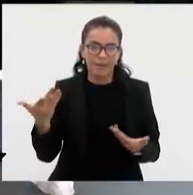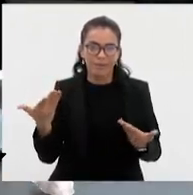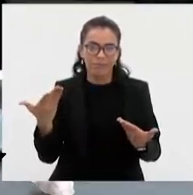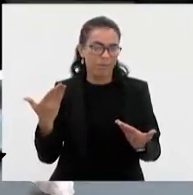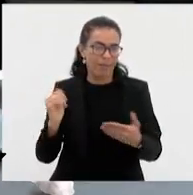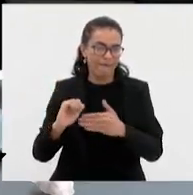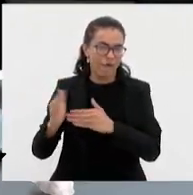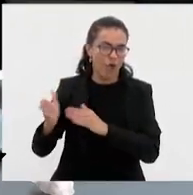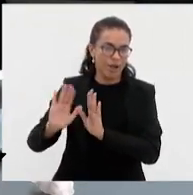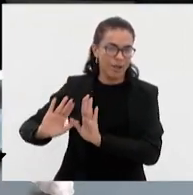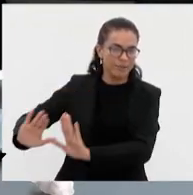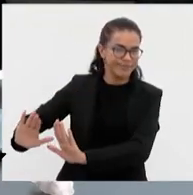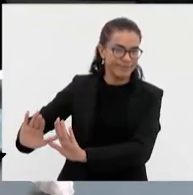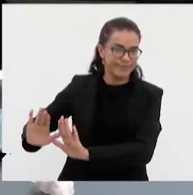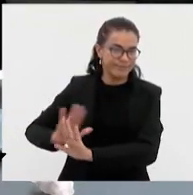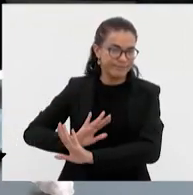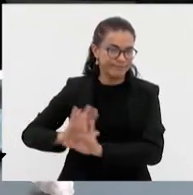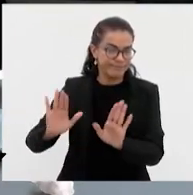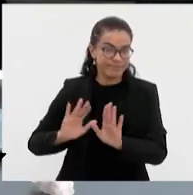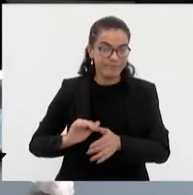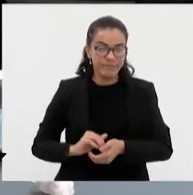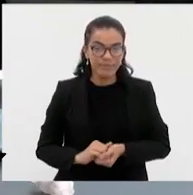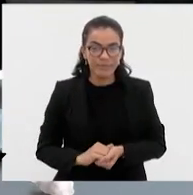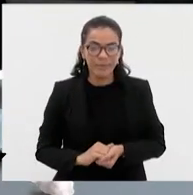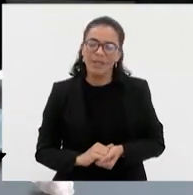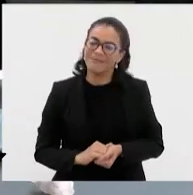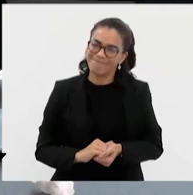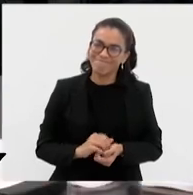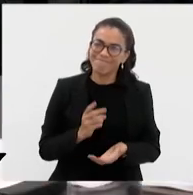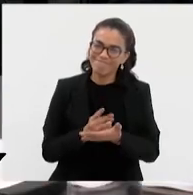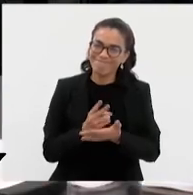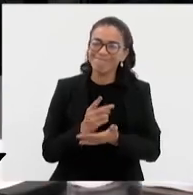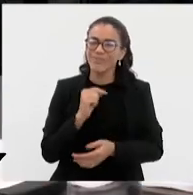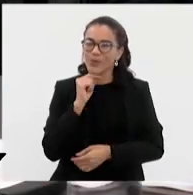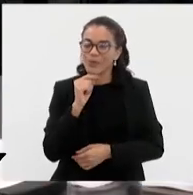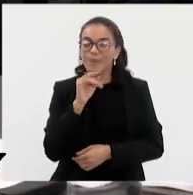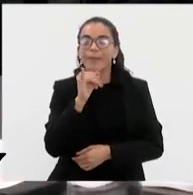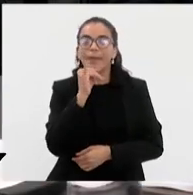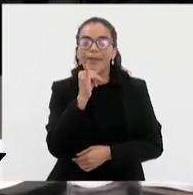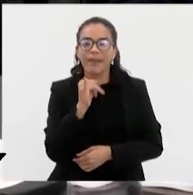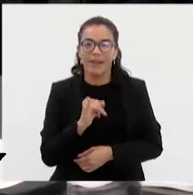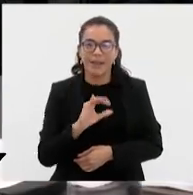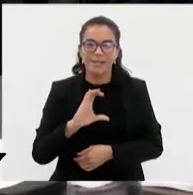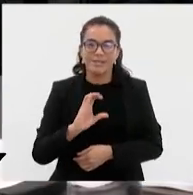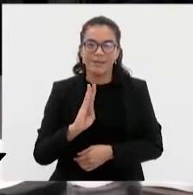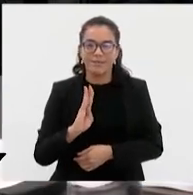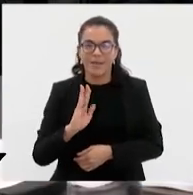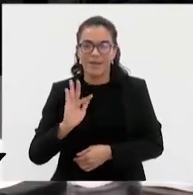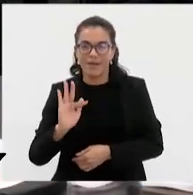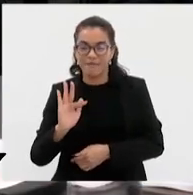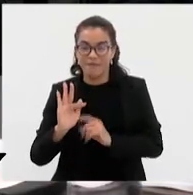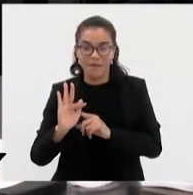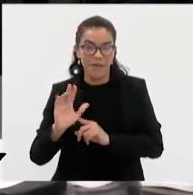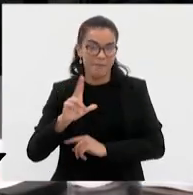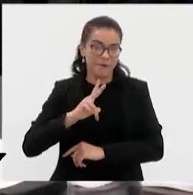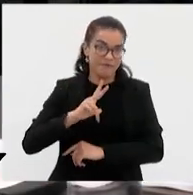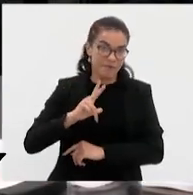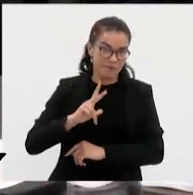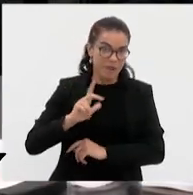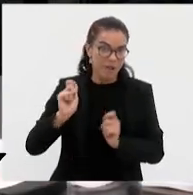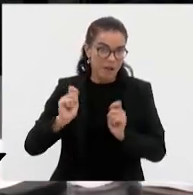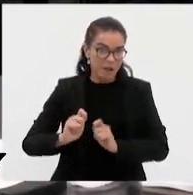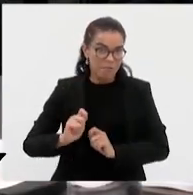fora disso. É porque... Ainda assim, eu tenho a dúvida. Por exemplo, a CBF é uma entidade privada. Ela pode